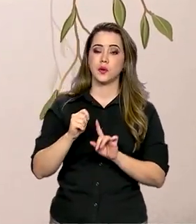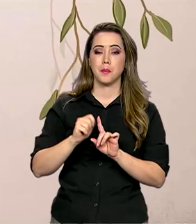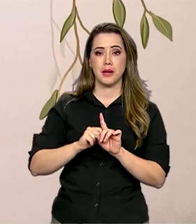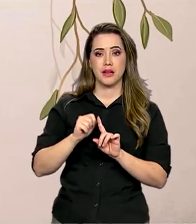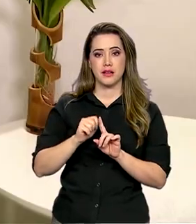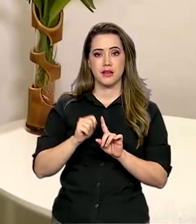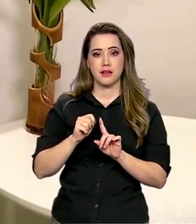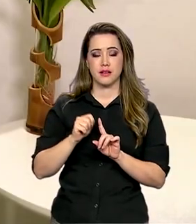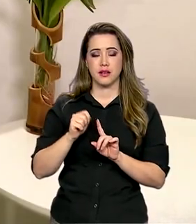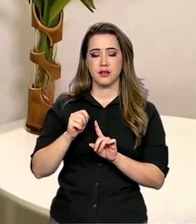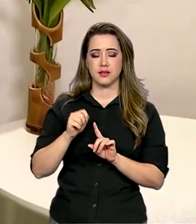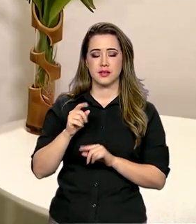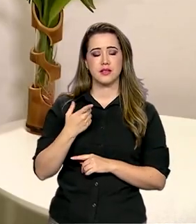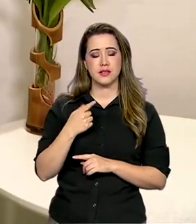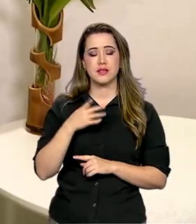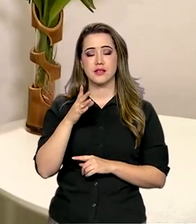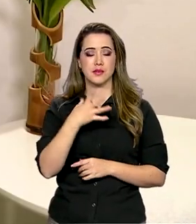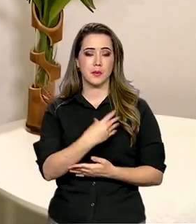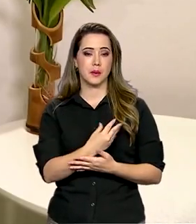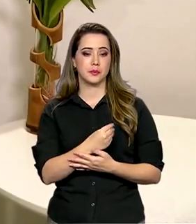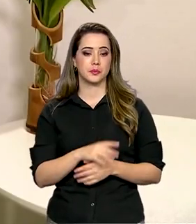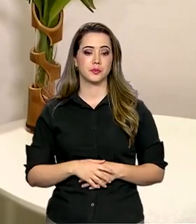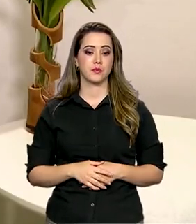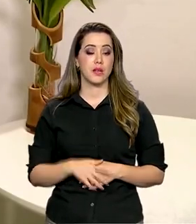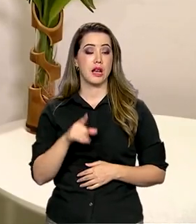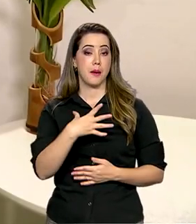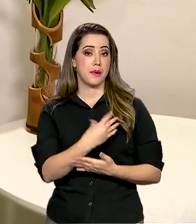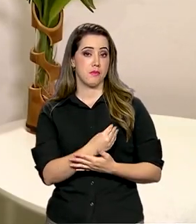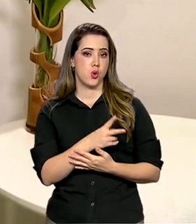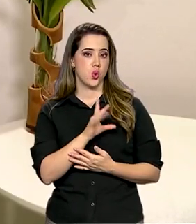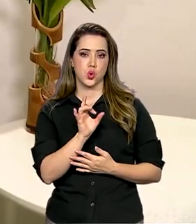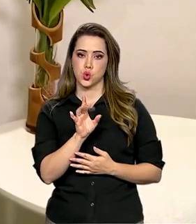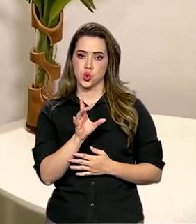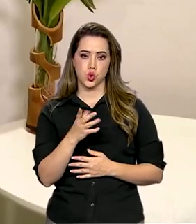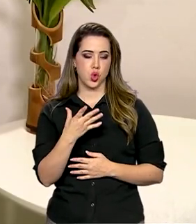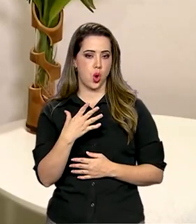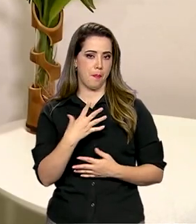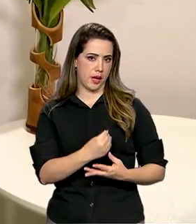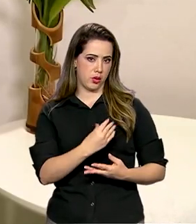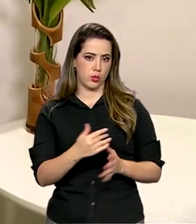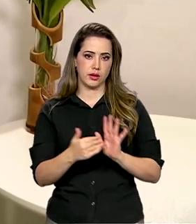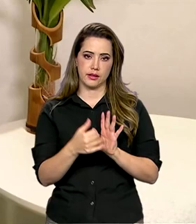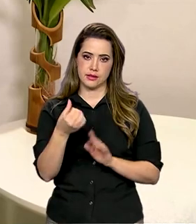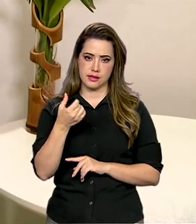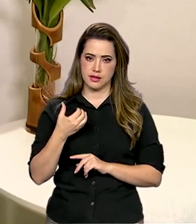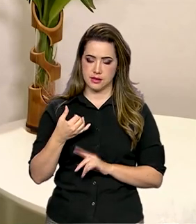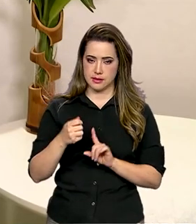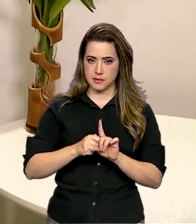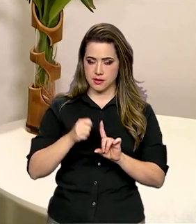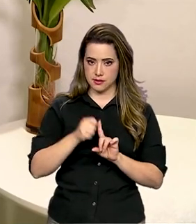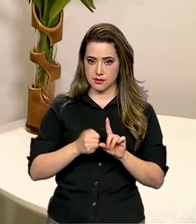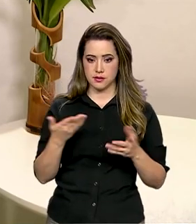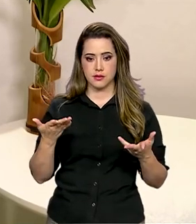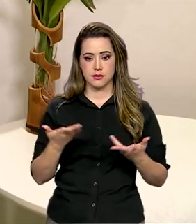ainda mama. Ela foi amamentação exclusiva até os 6 meses. E hoje